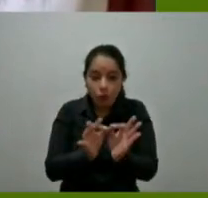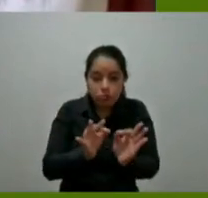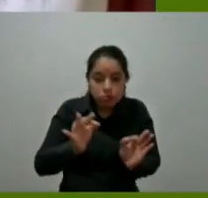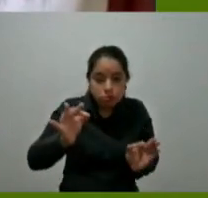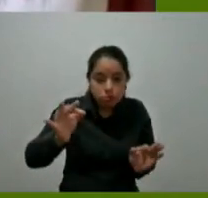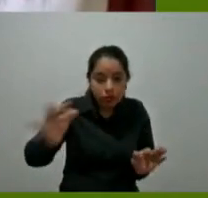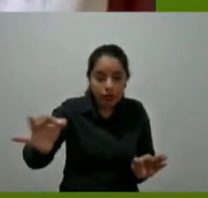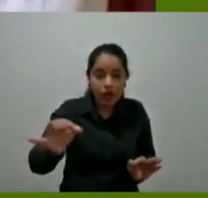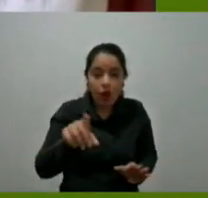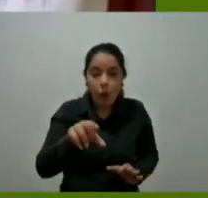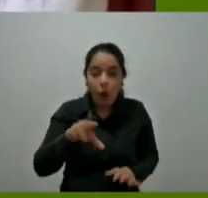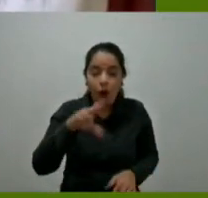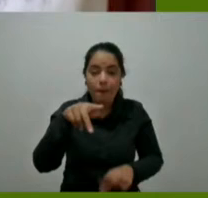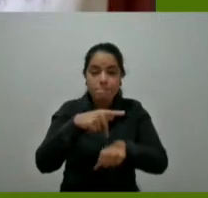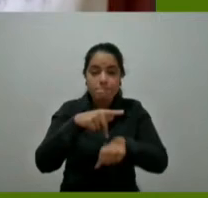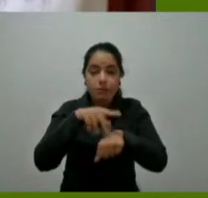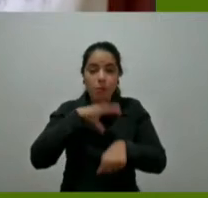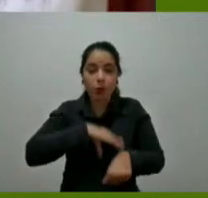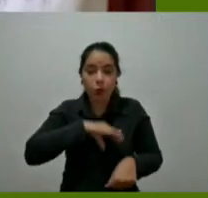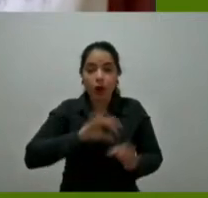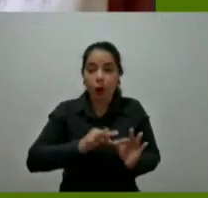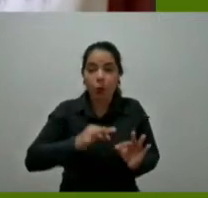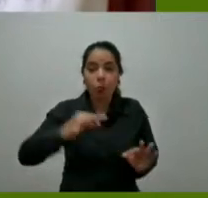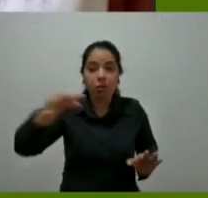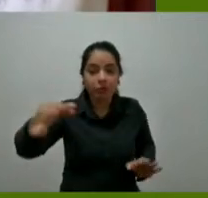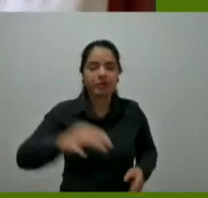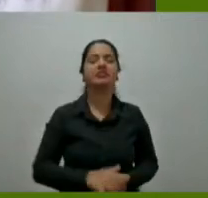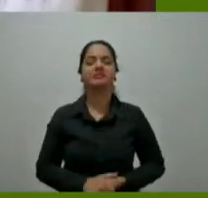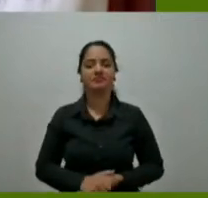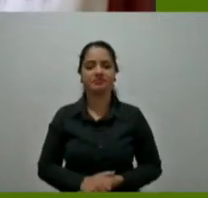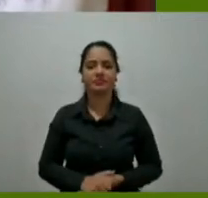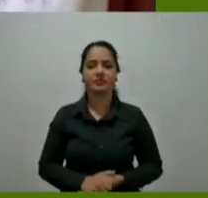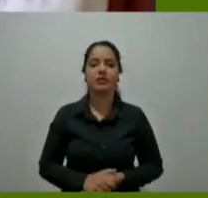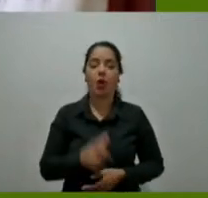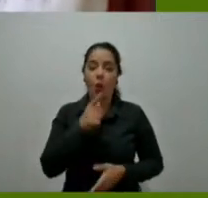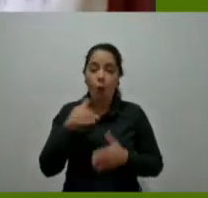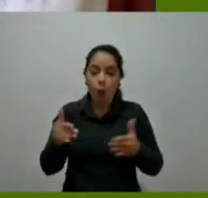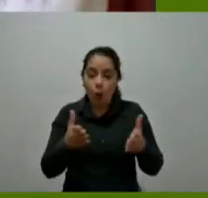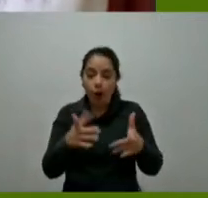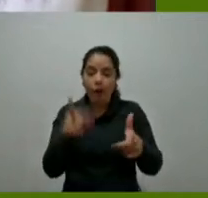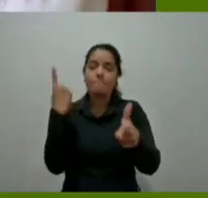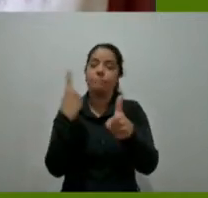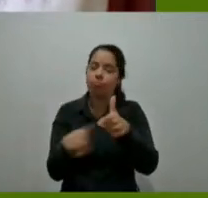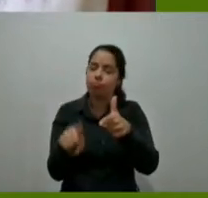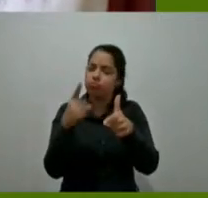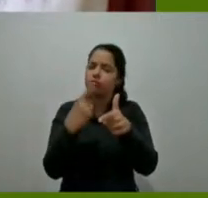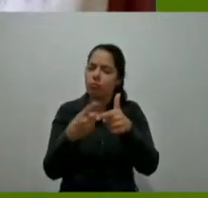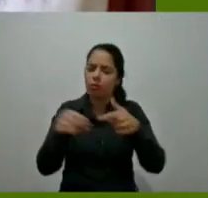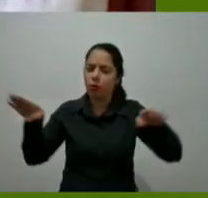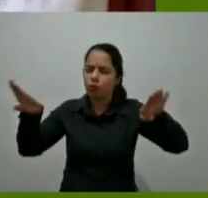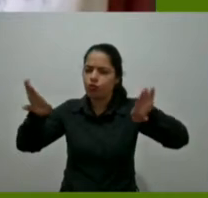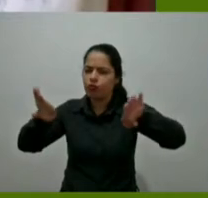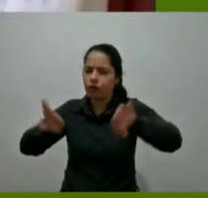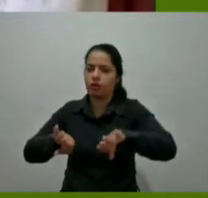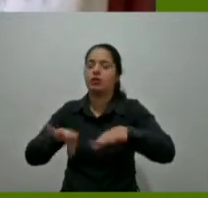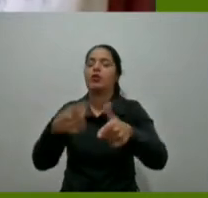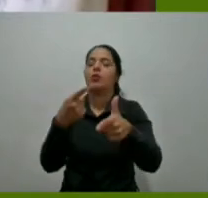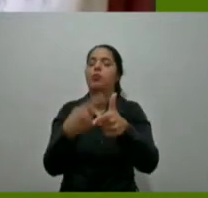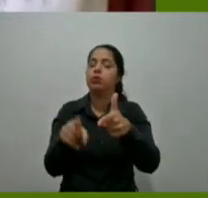com problemas ecológicos enormes. Um vale que tem um produto interior bruto